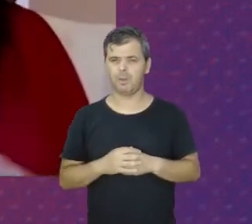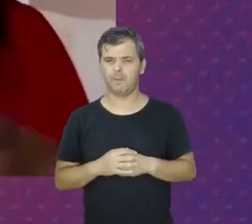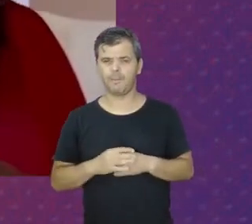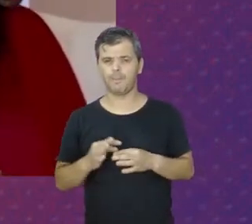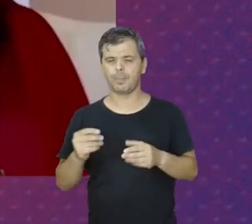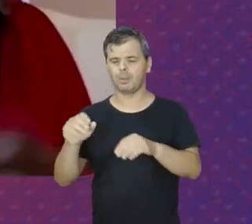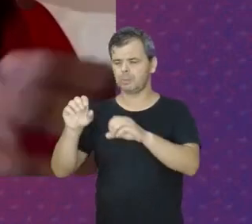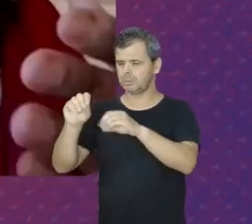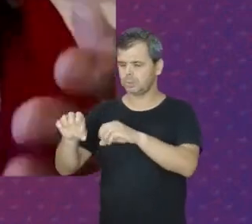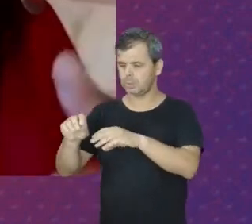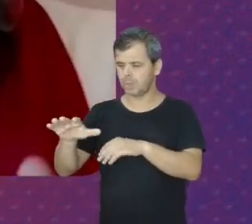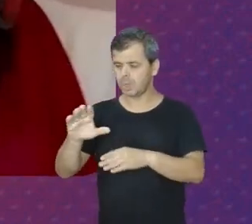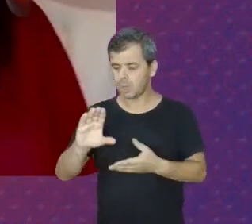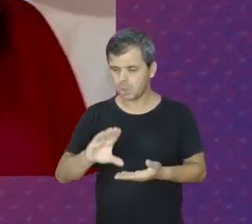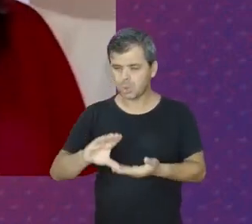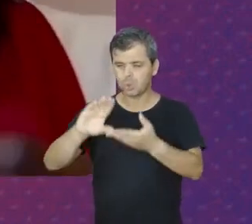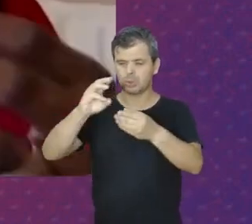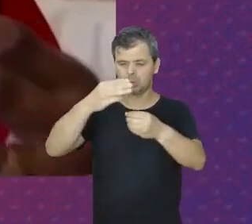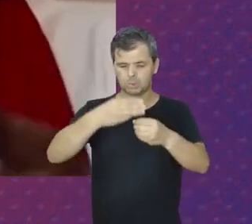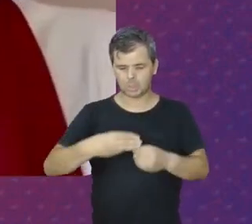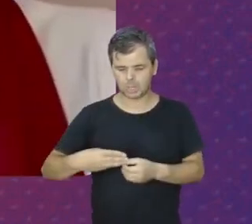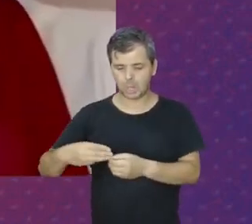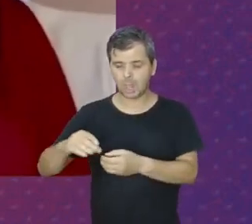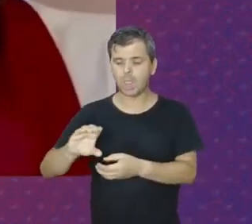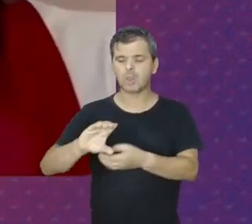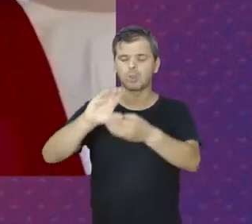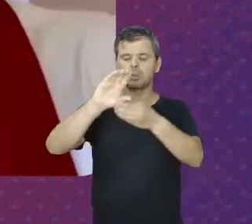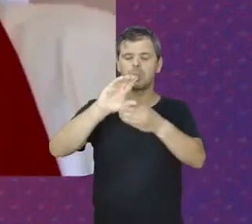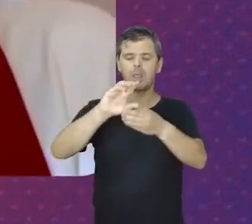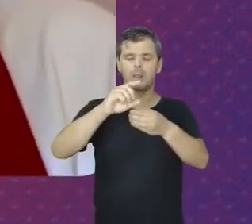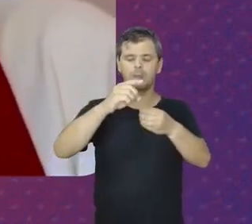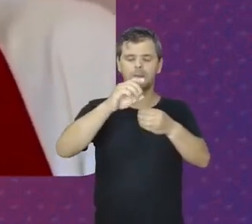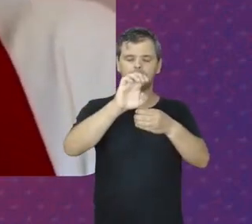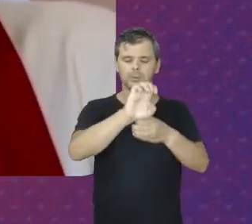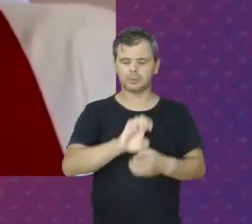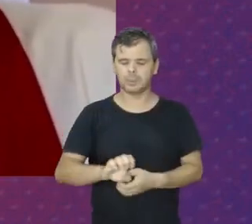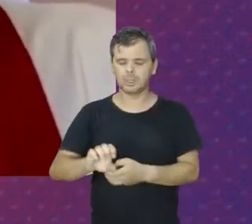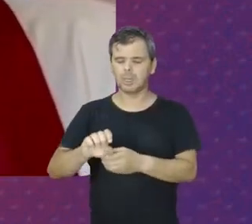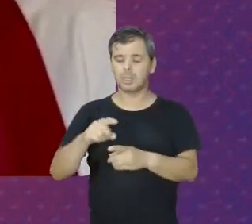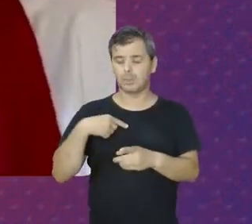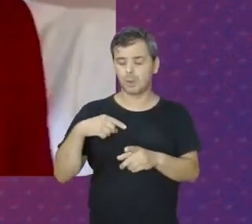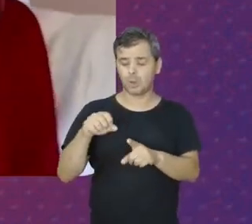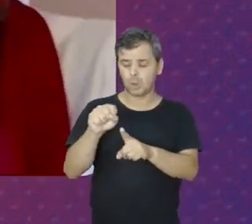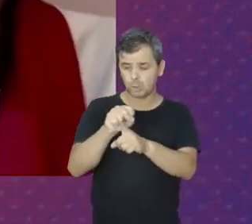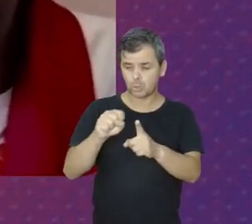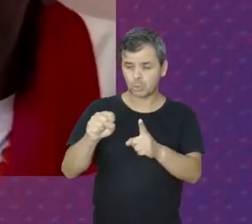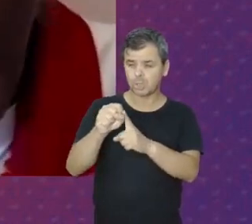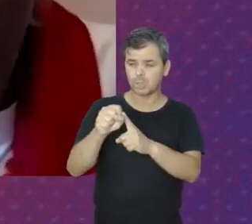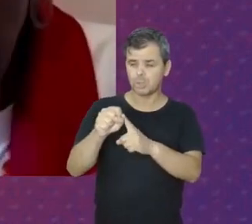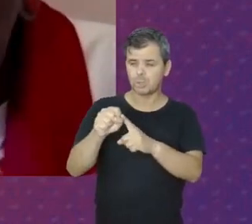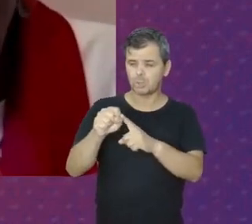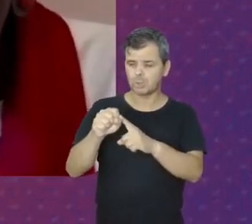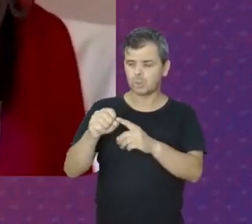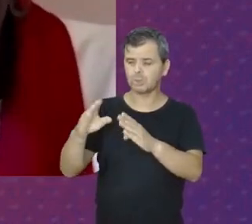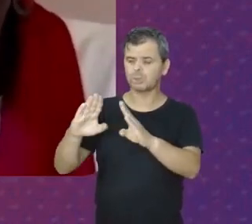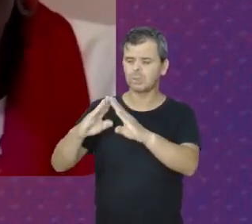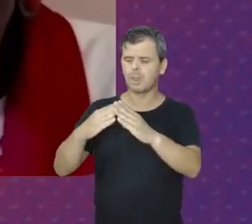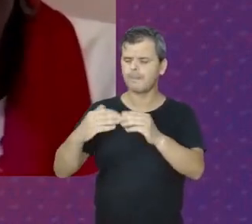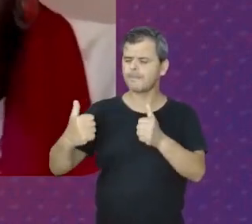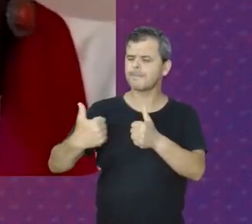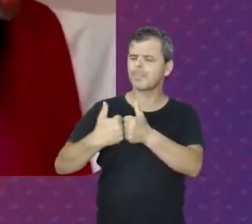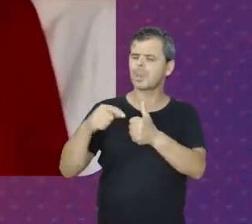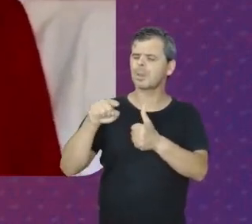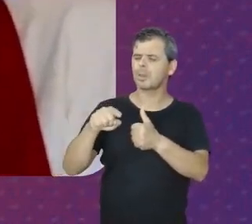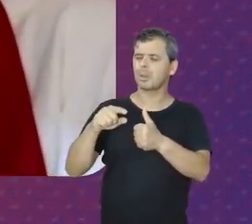de educação, no Conselho Estadual, no Conselho Municipal, na Associação de Bairro, ali, pertinho